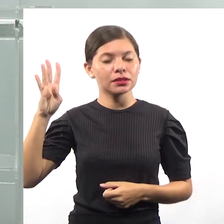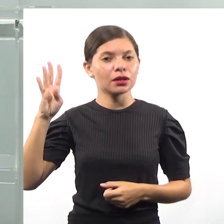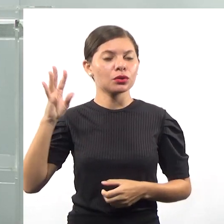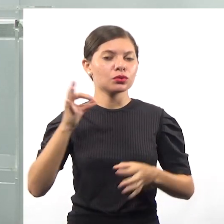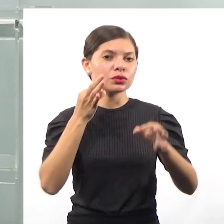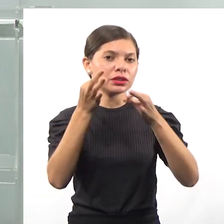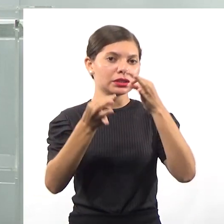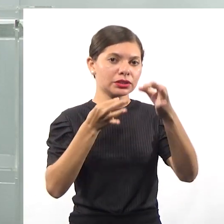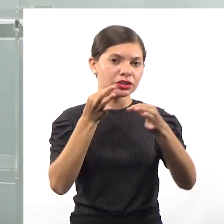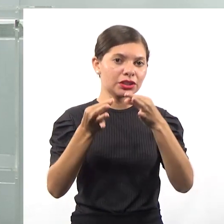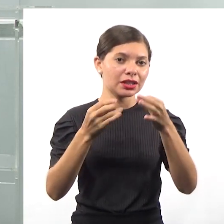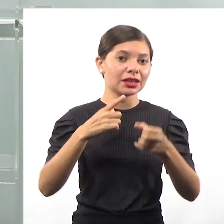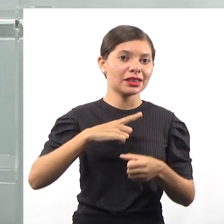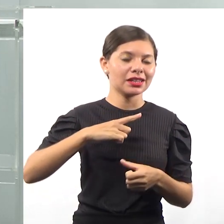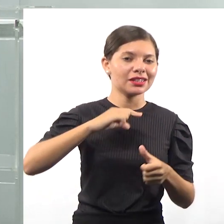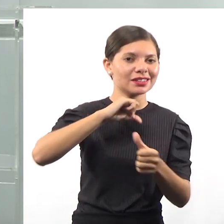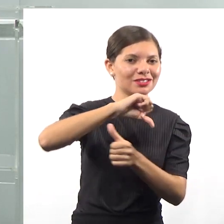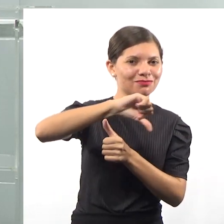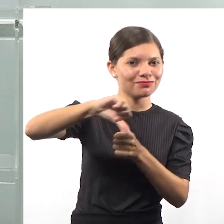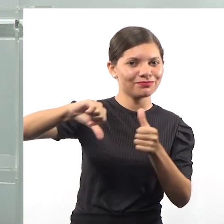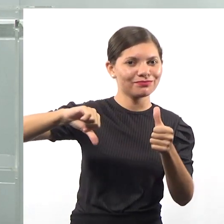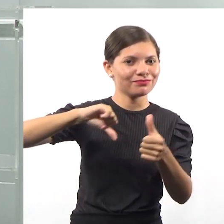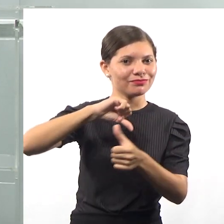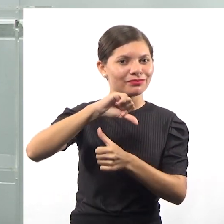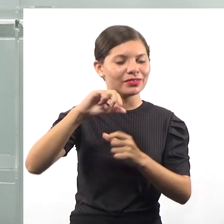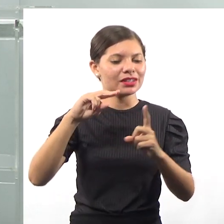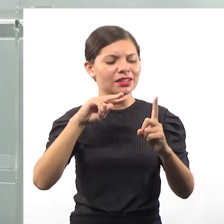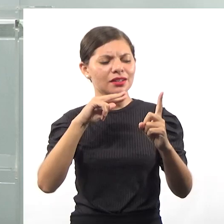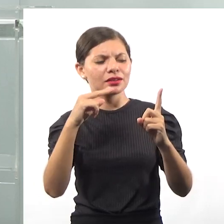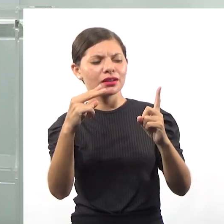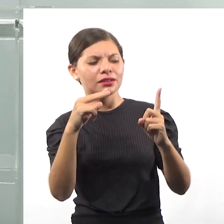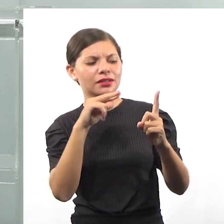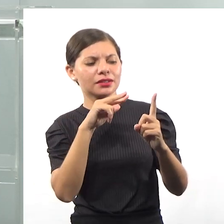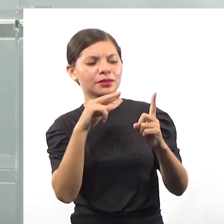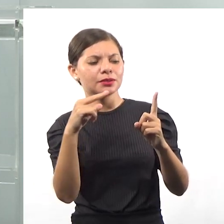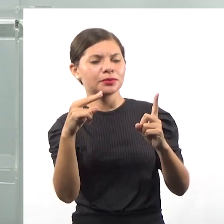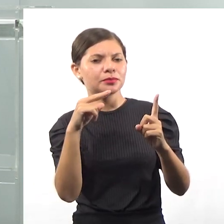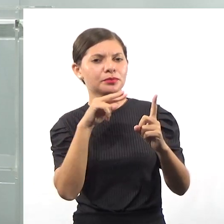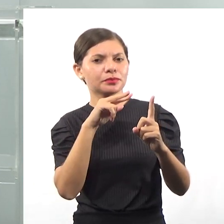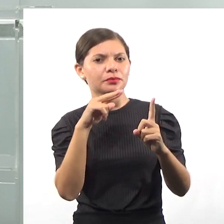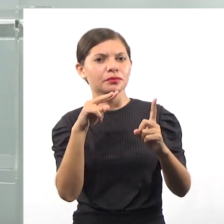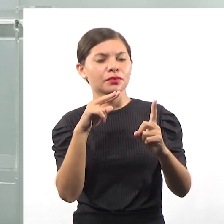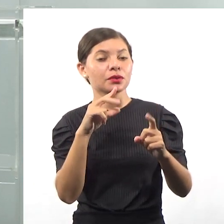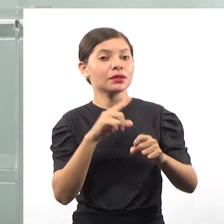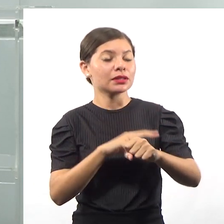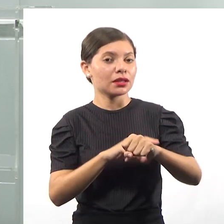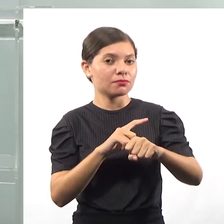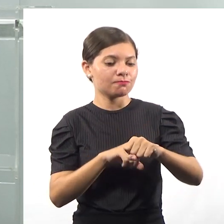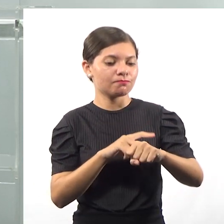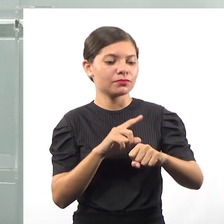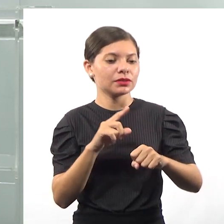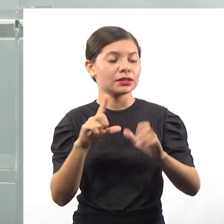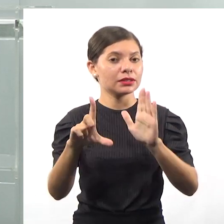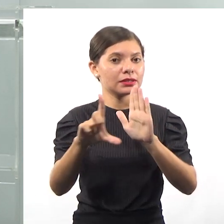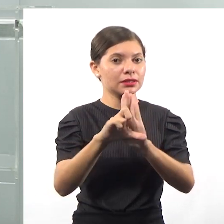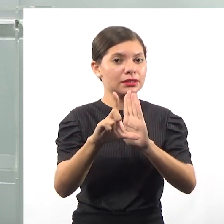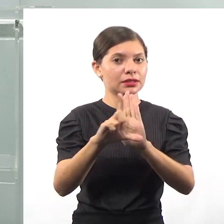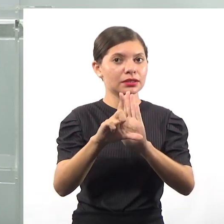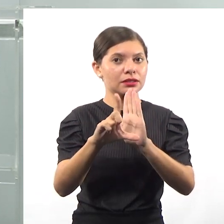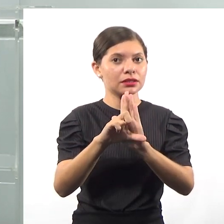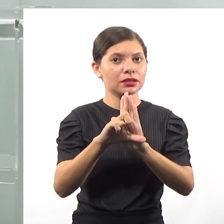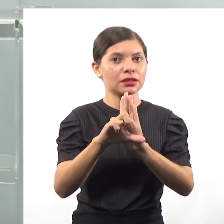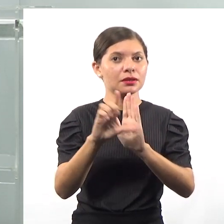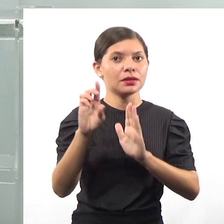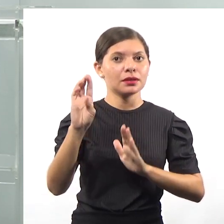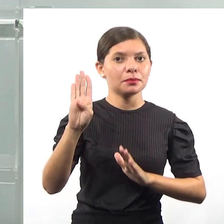há uma transformação da perspectiva do que está previsto na LDB